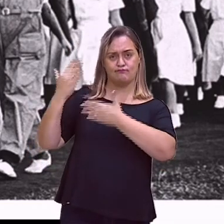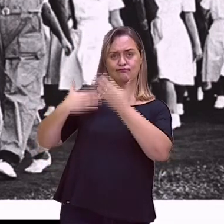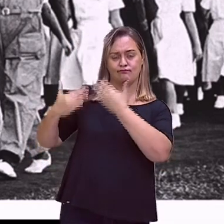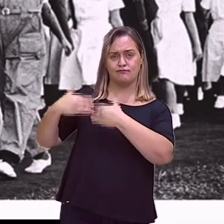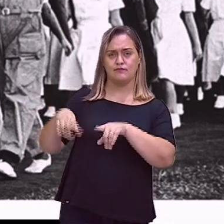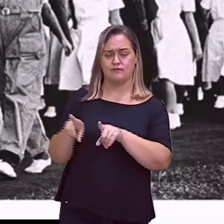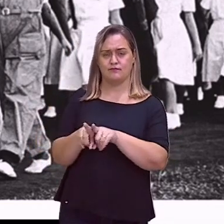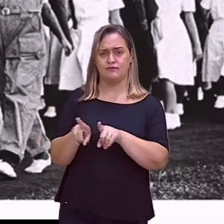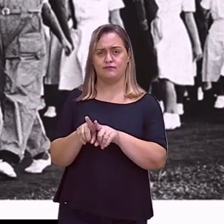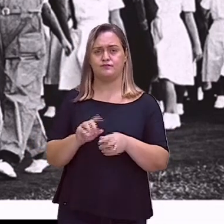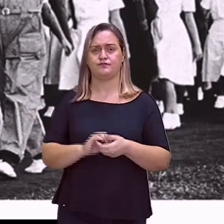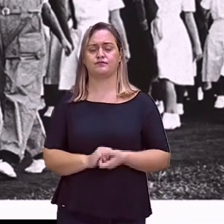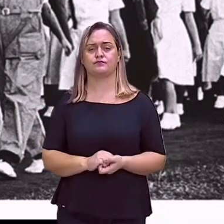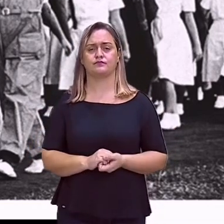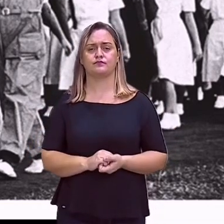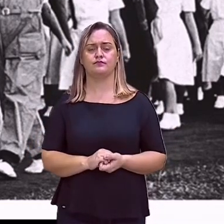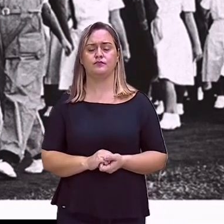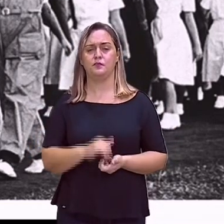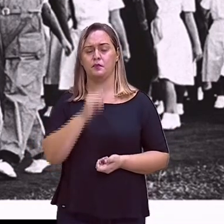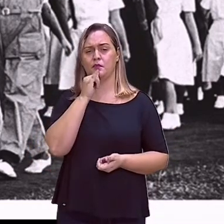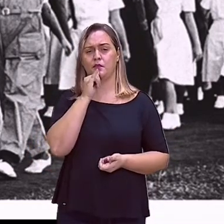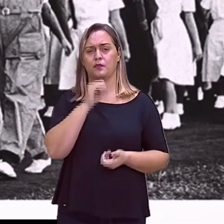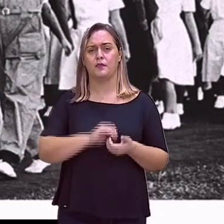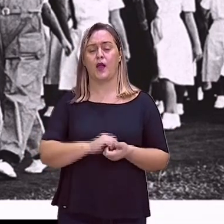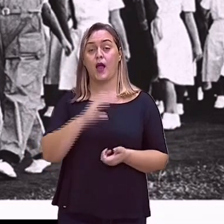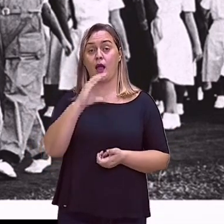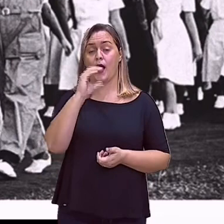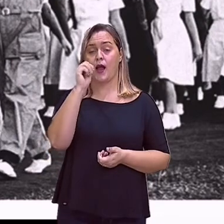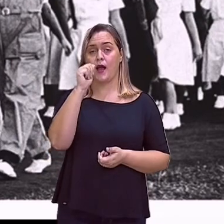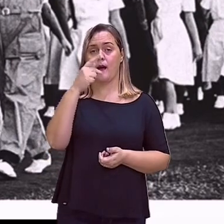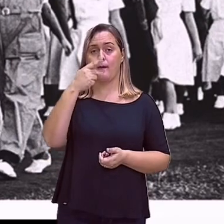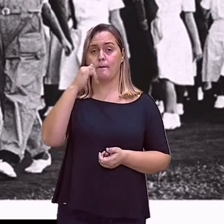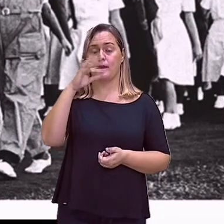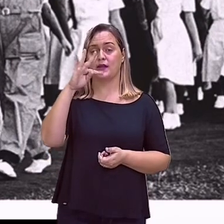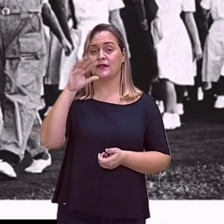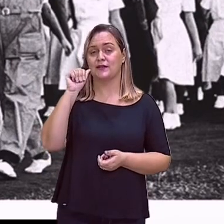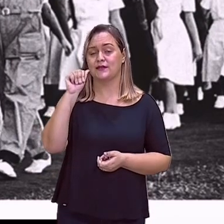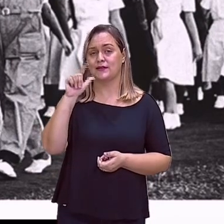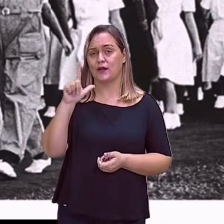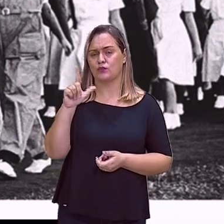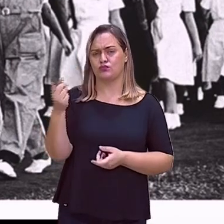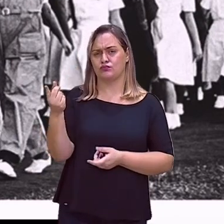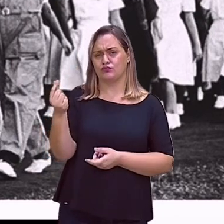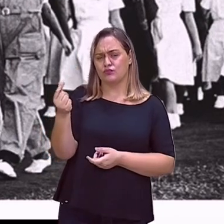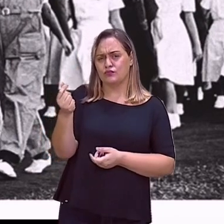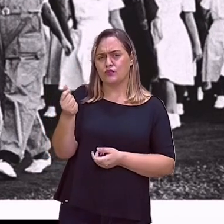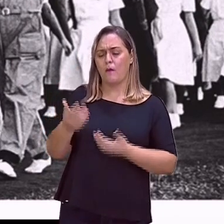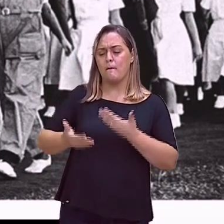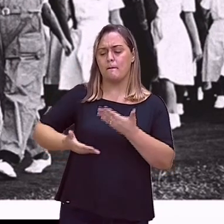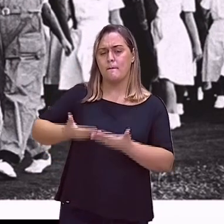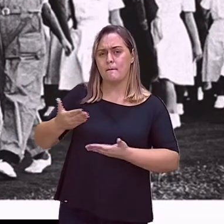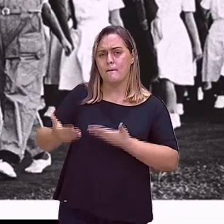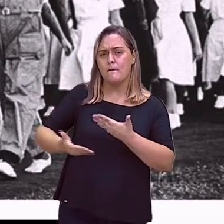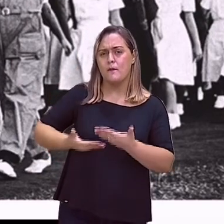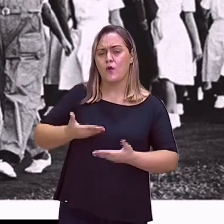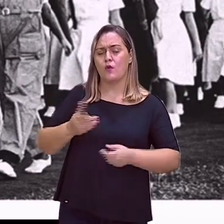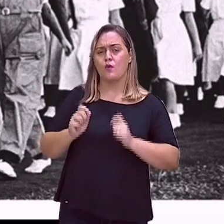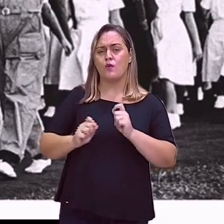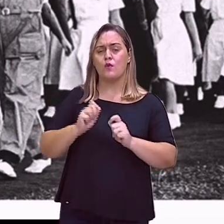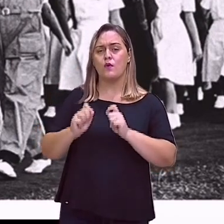O capital, ele vai dar uma base para promover as políticas